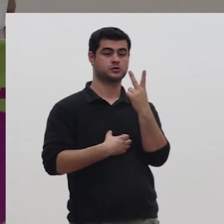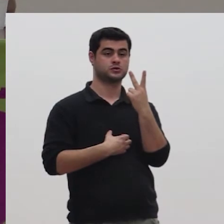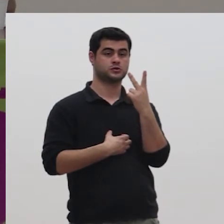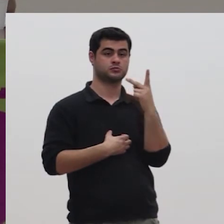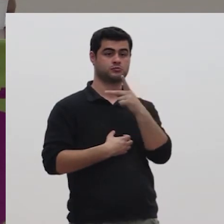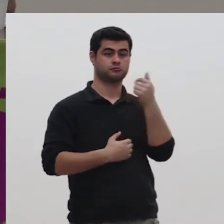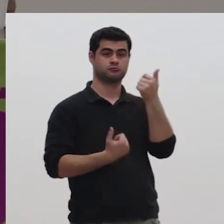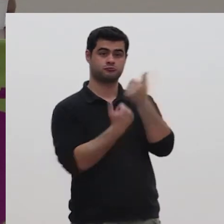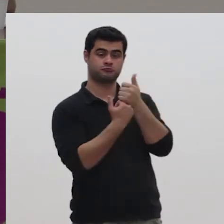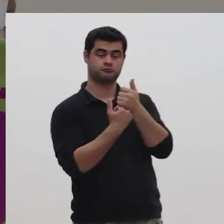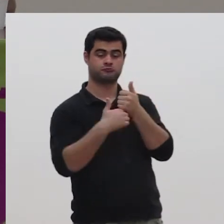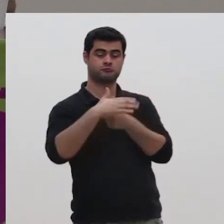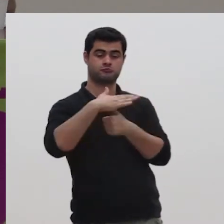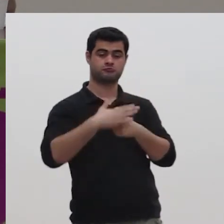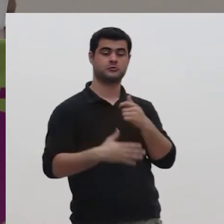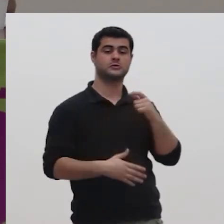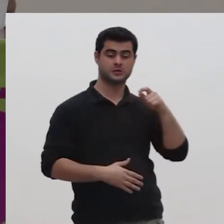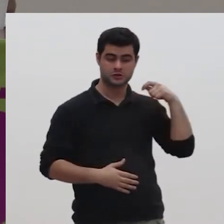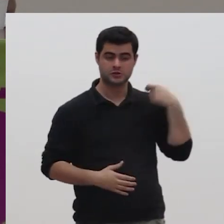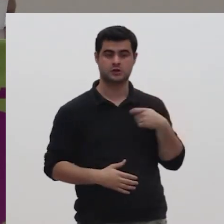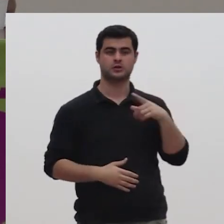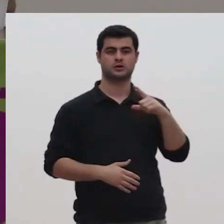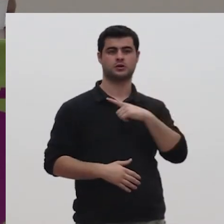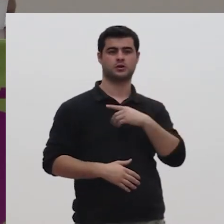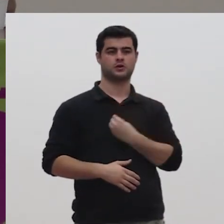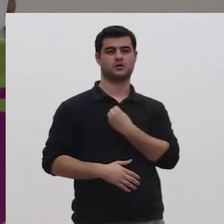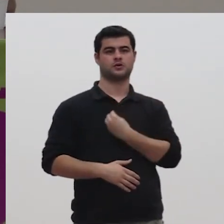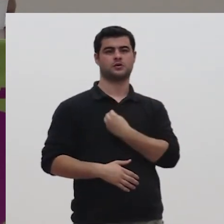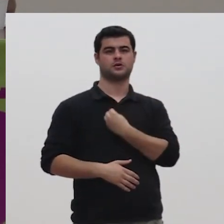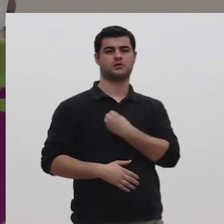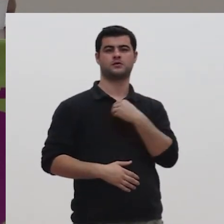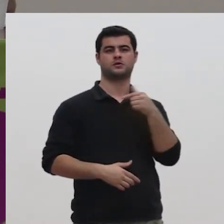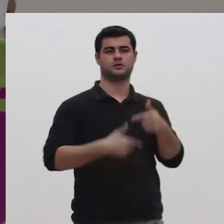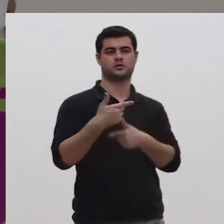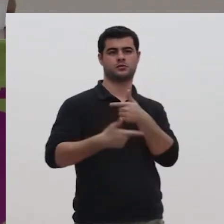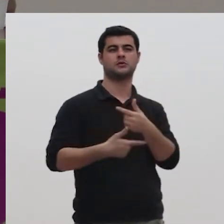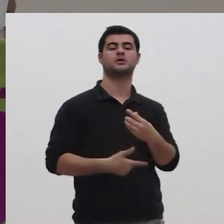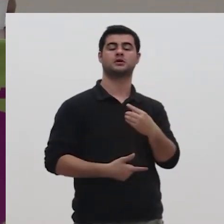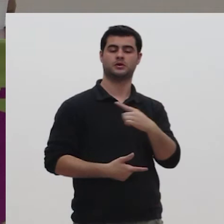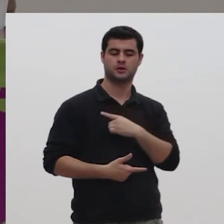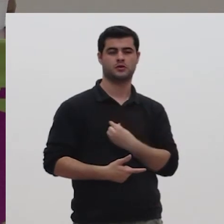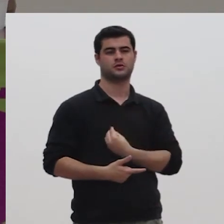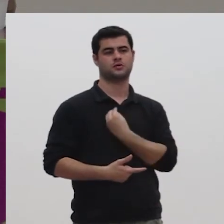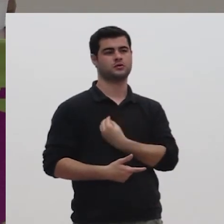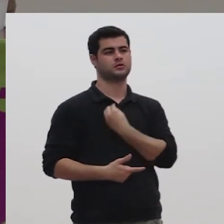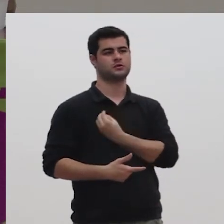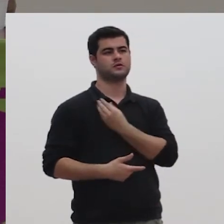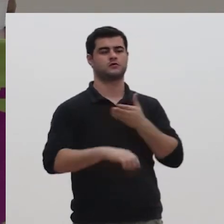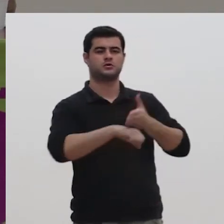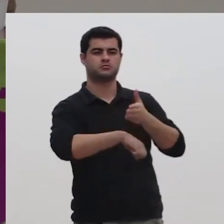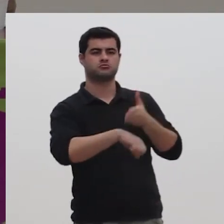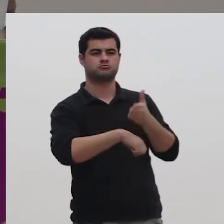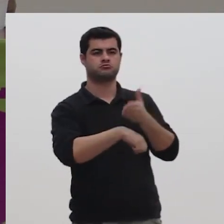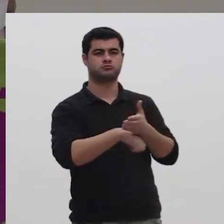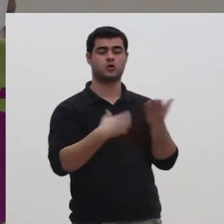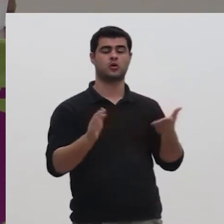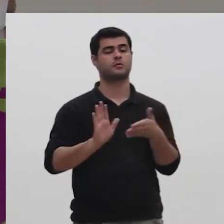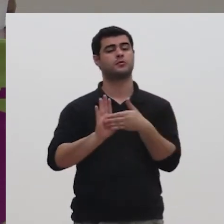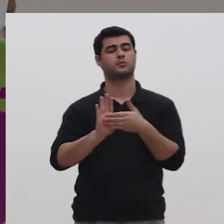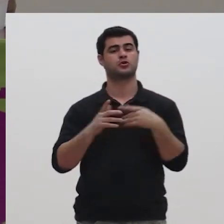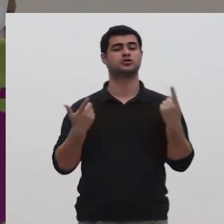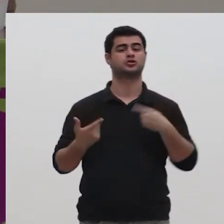com pós-graduação há muito tempo, que são envolvidos com pesquisa há muito tempo, são pesquisadores nível 1 do CNPq. E em termos de proposta, o que